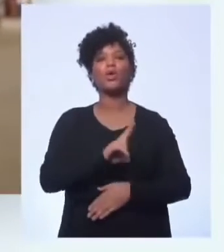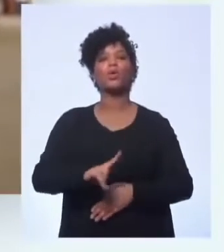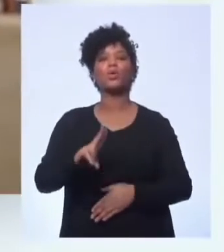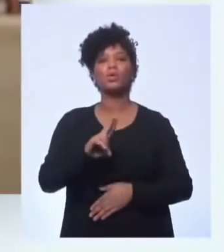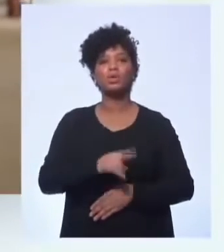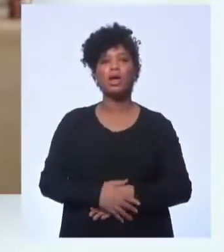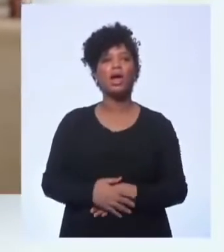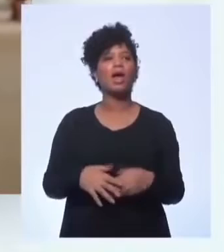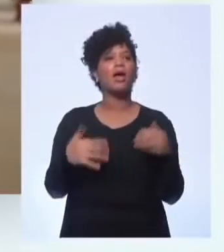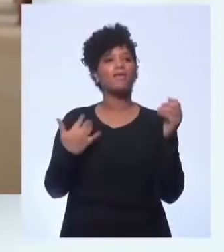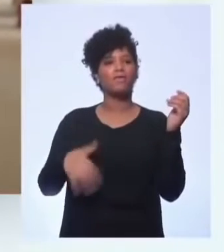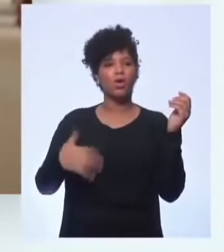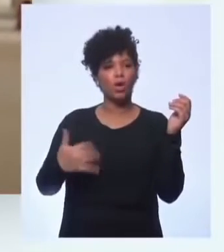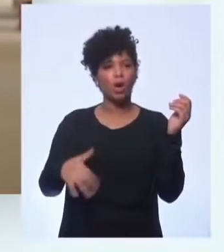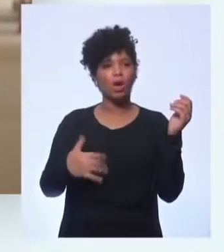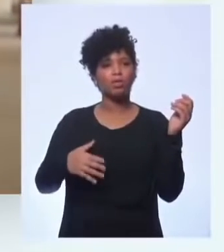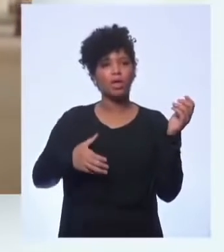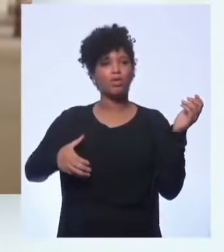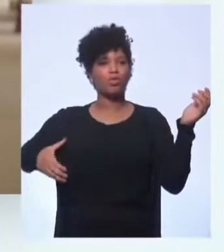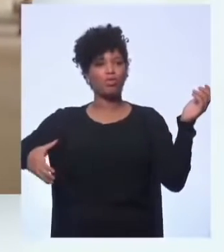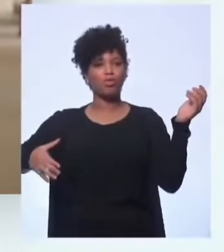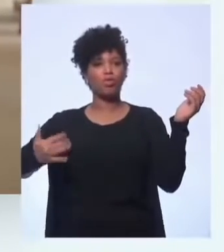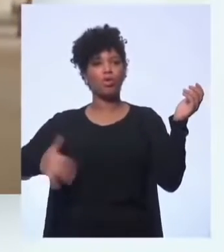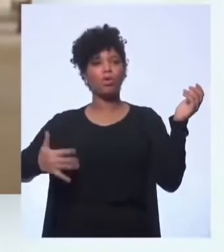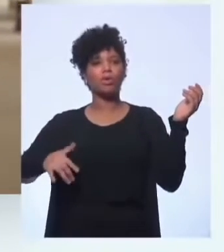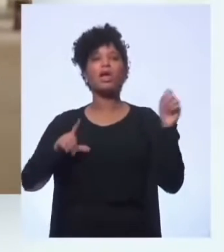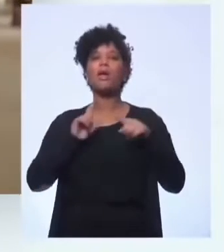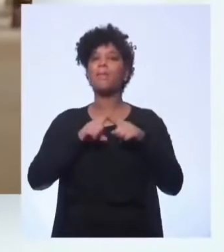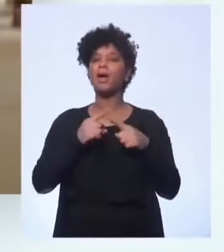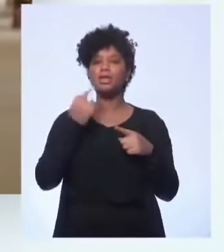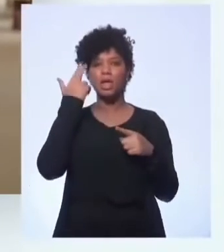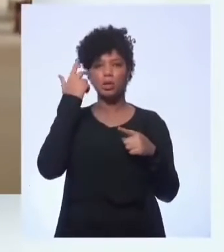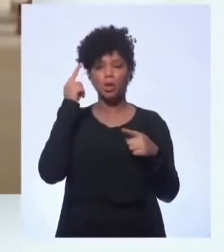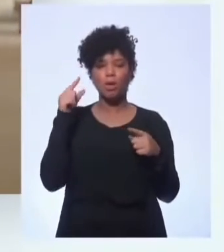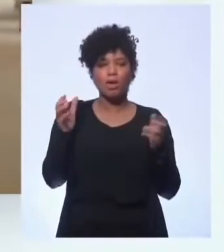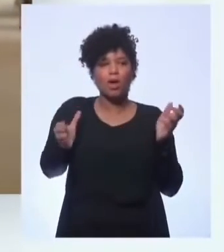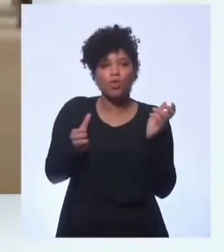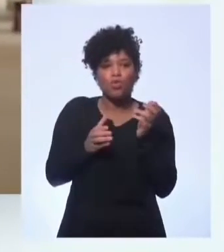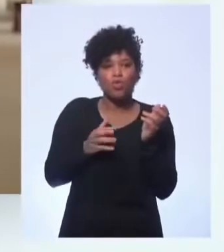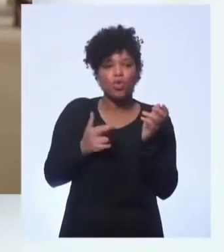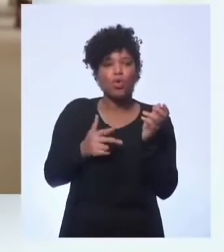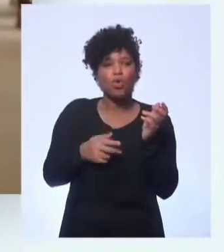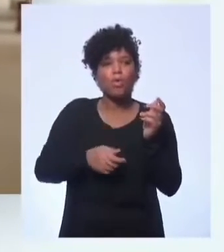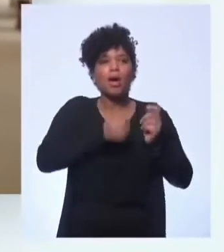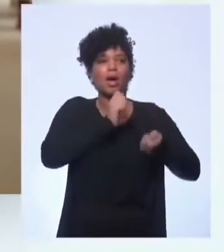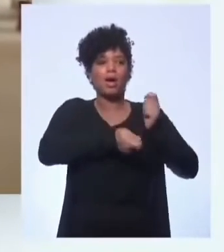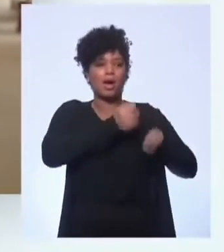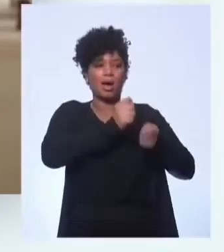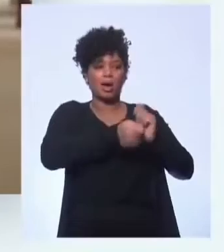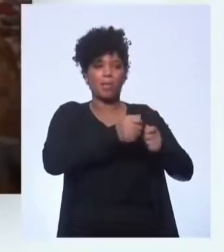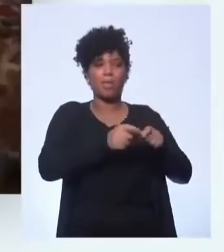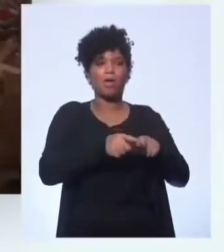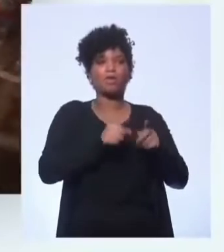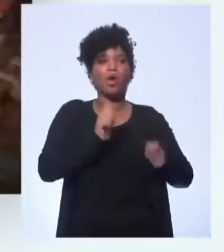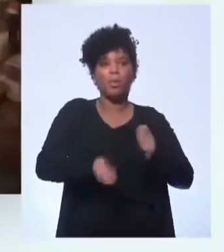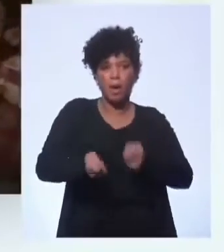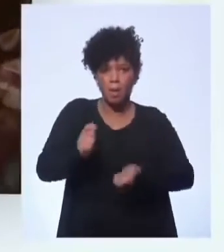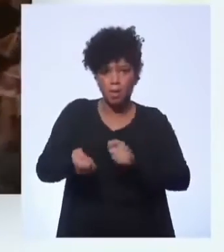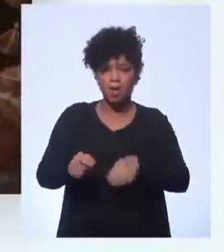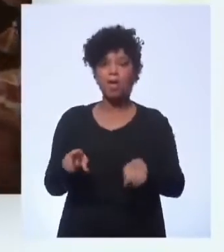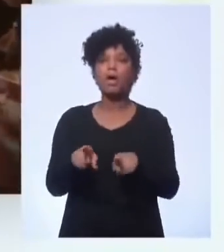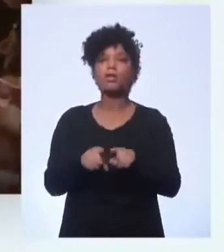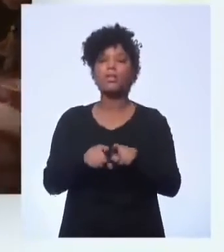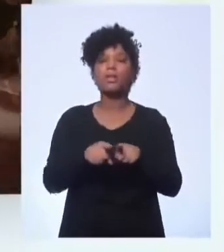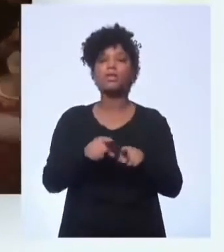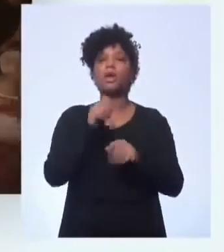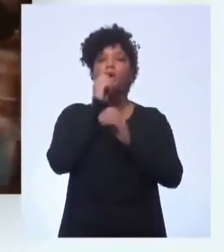usam contrabaixo, mas o de raiz mesmo é o banjo, o curimbó, as maracas, e também tem o instrumento de sopro, geralmente é